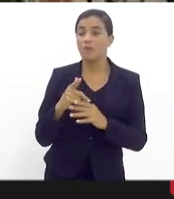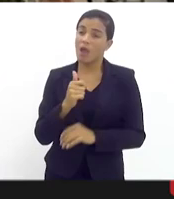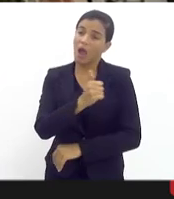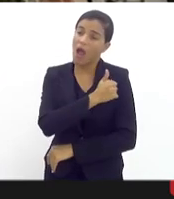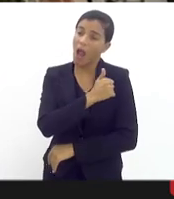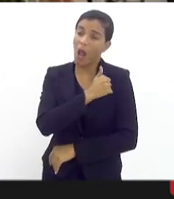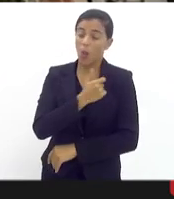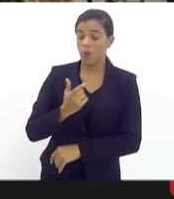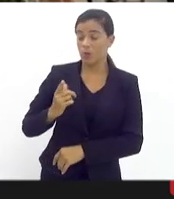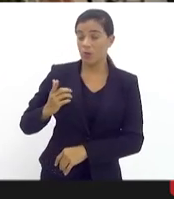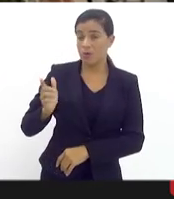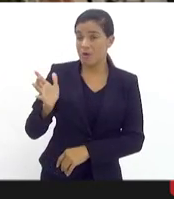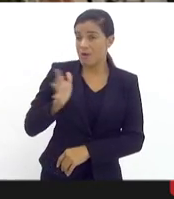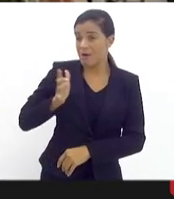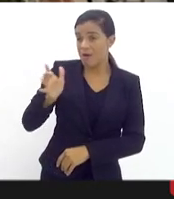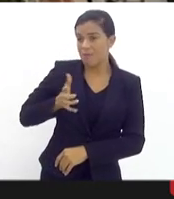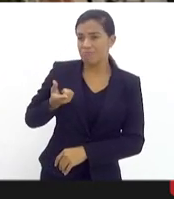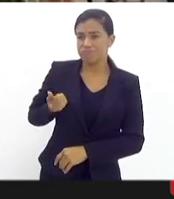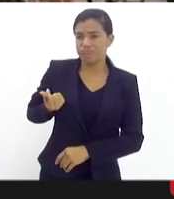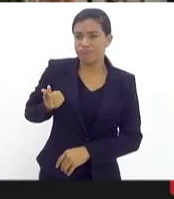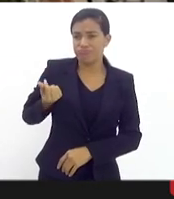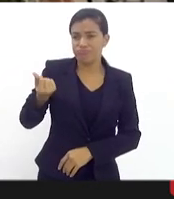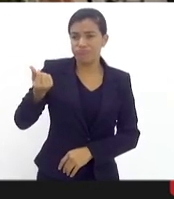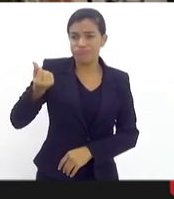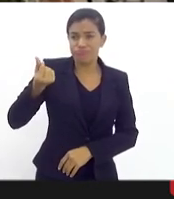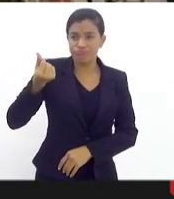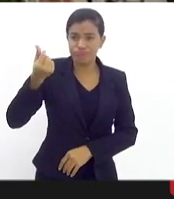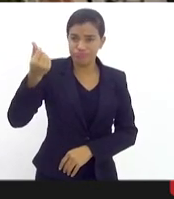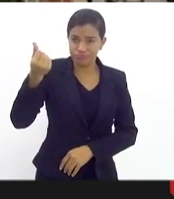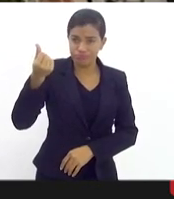mais ricos, né? Escolas melhores do país,